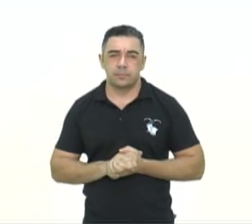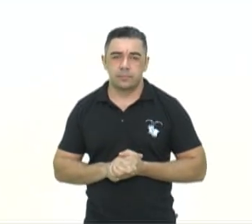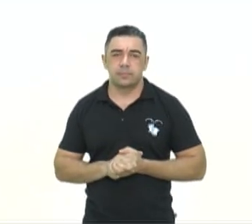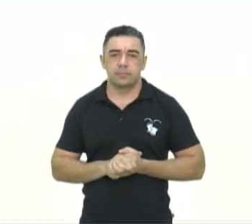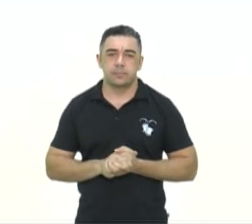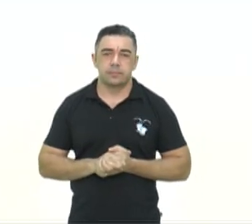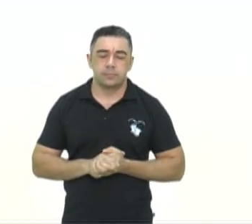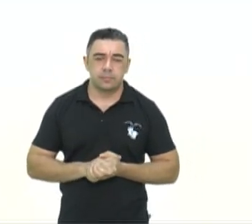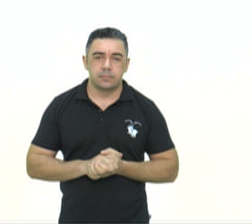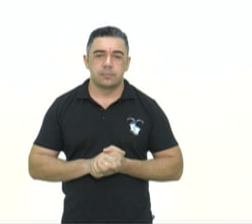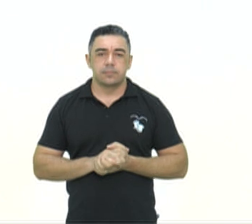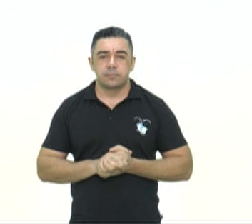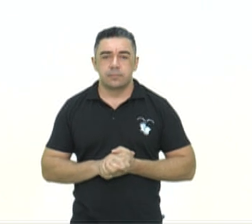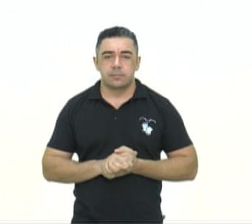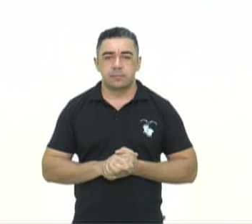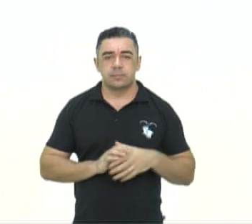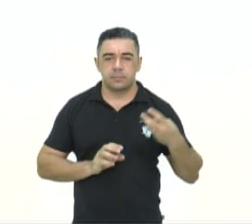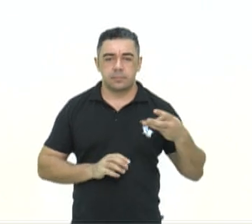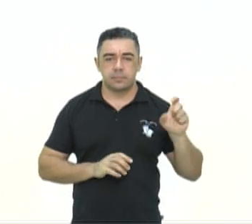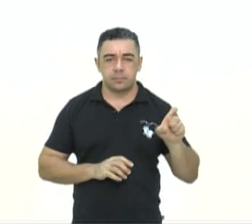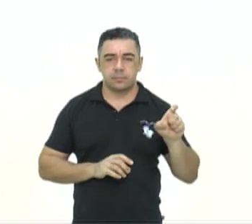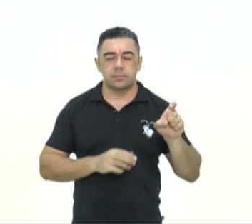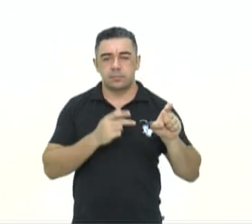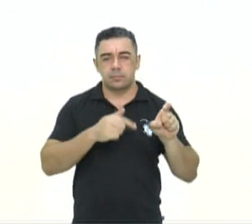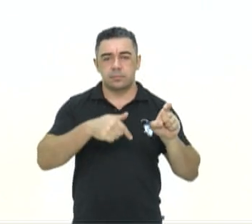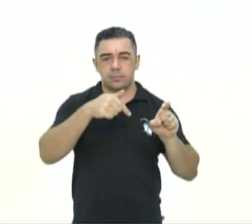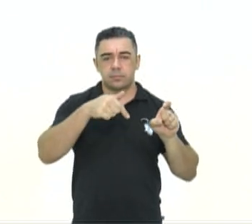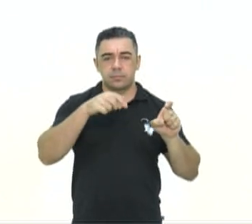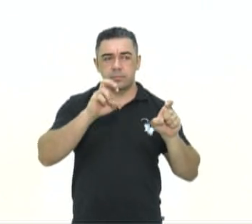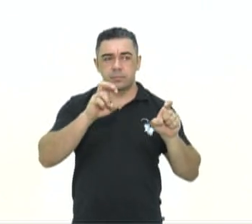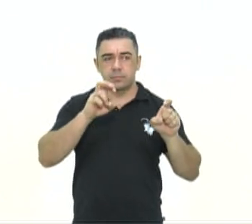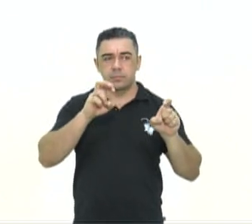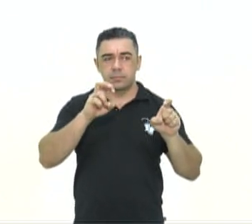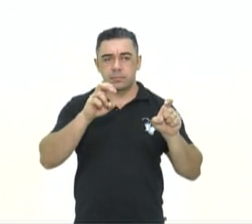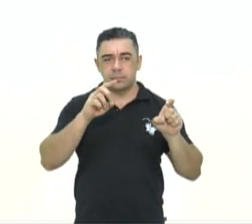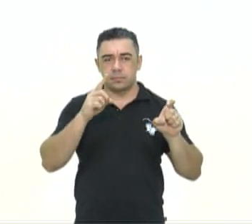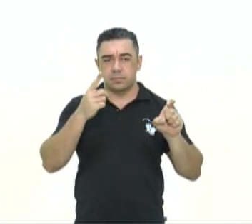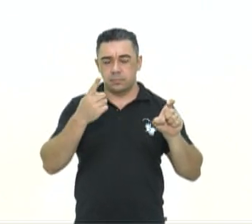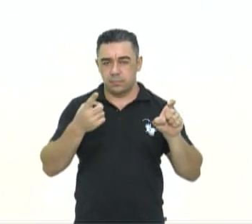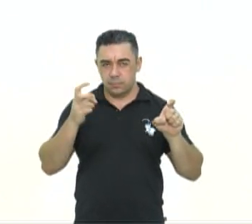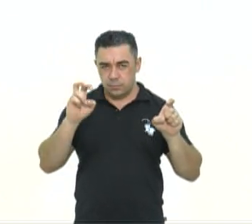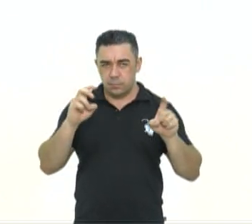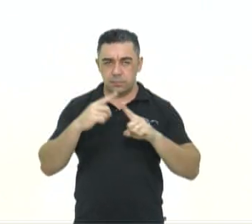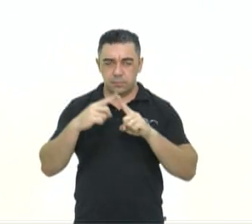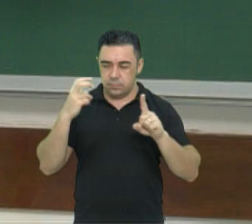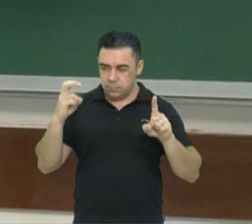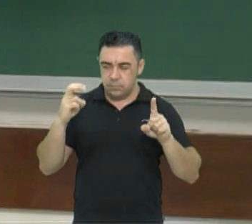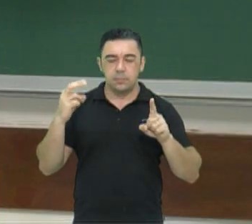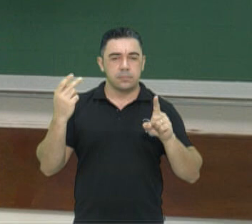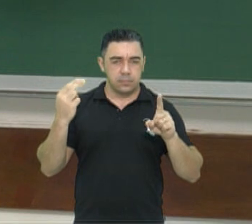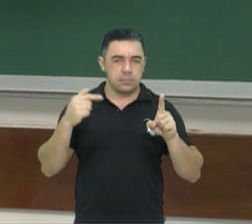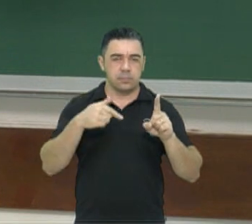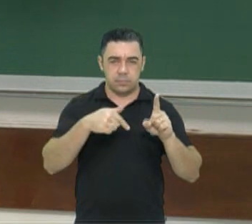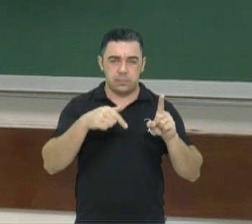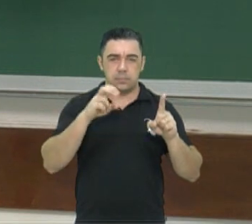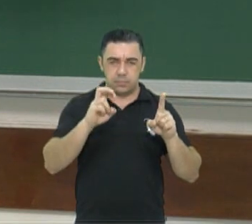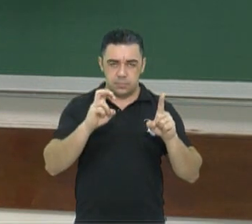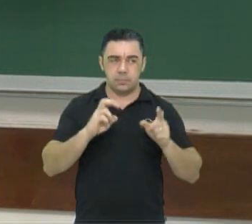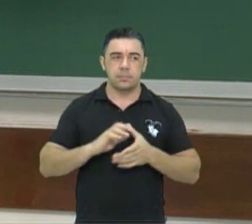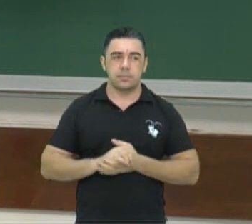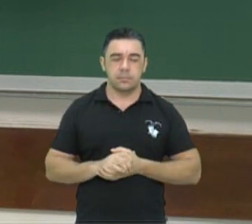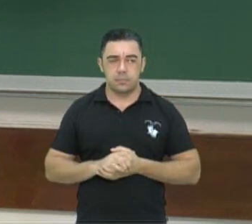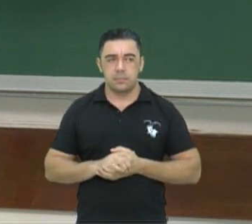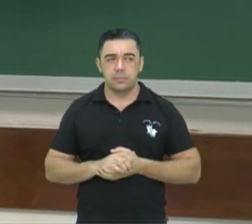3x igual a 75 vezes 5, 75 não, 15 vezes 5, que é o